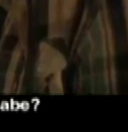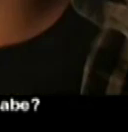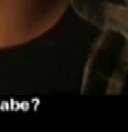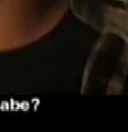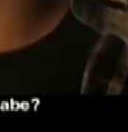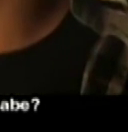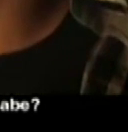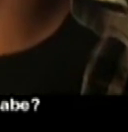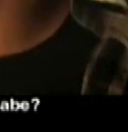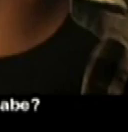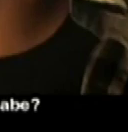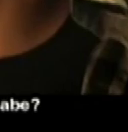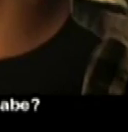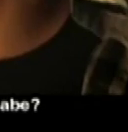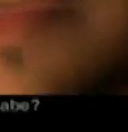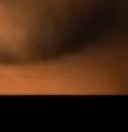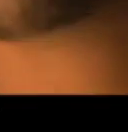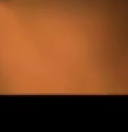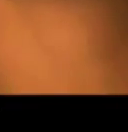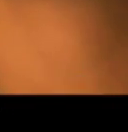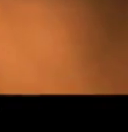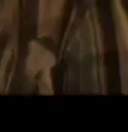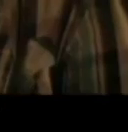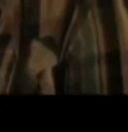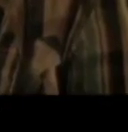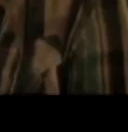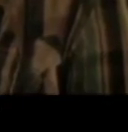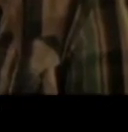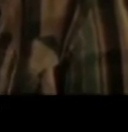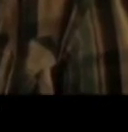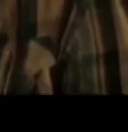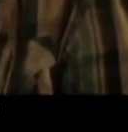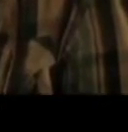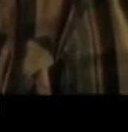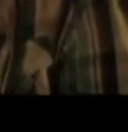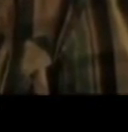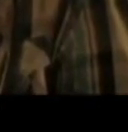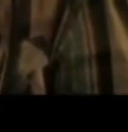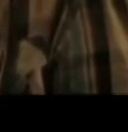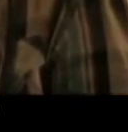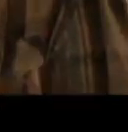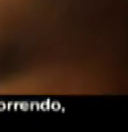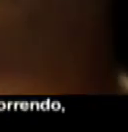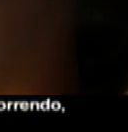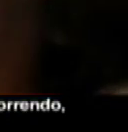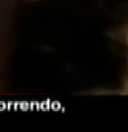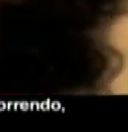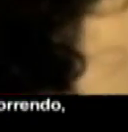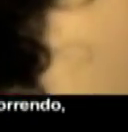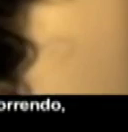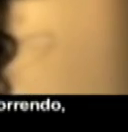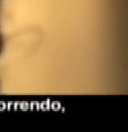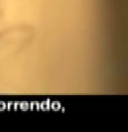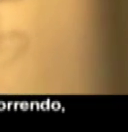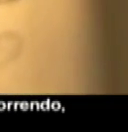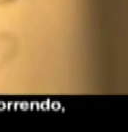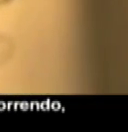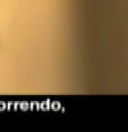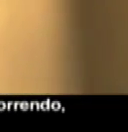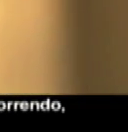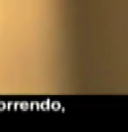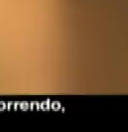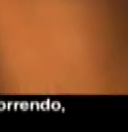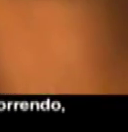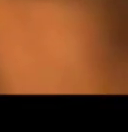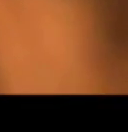O Pedro achava que na moto podia tudo, sabe? Linha reta? Puf, nem sabia o que era isso. Ultrapassava tudo que é carro, tava